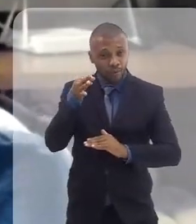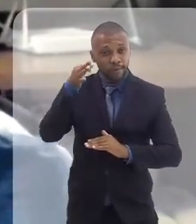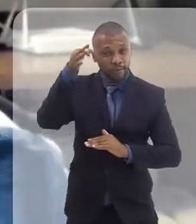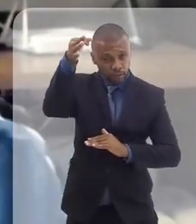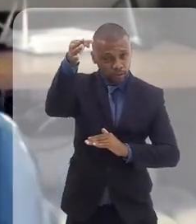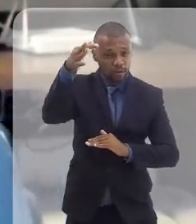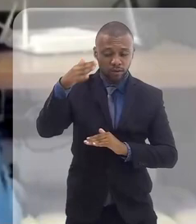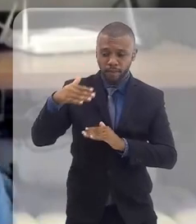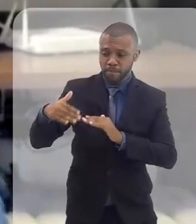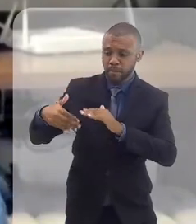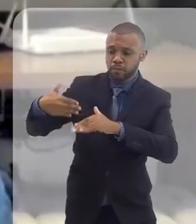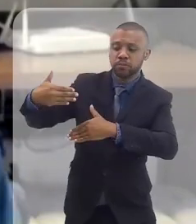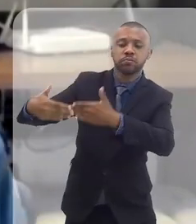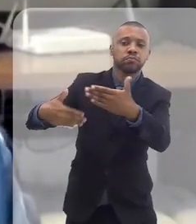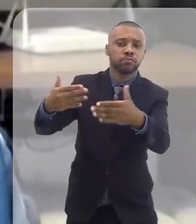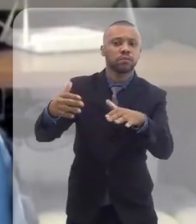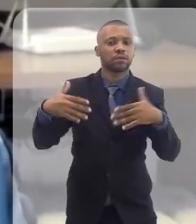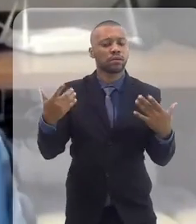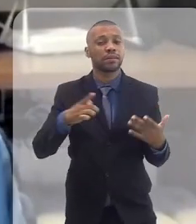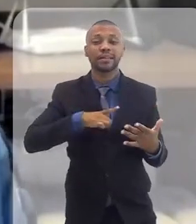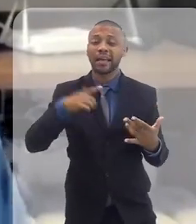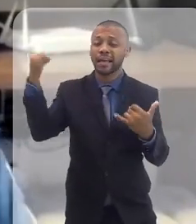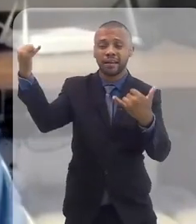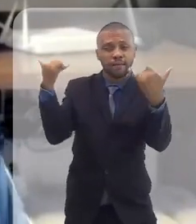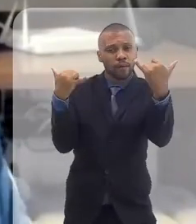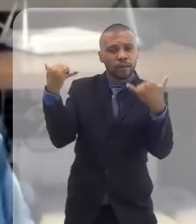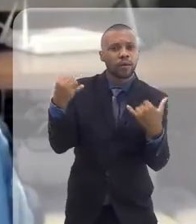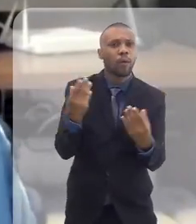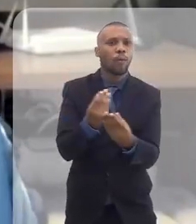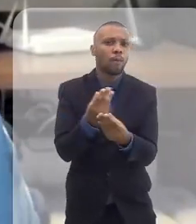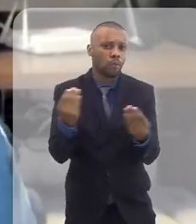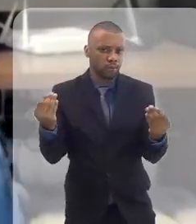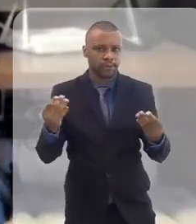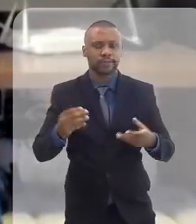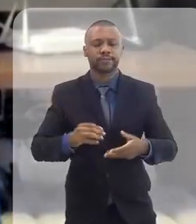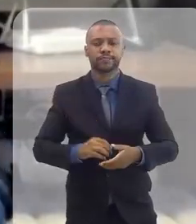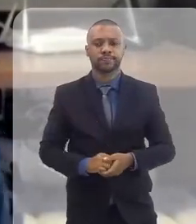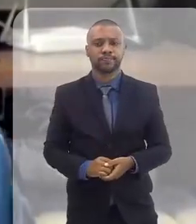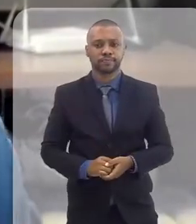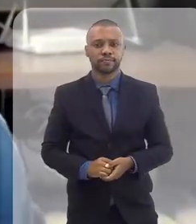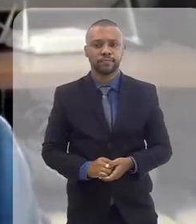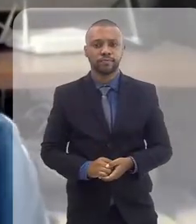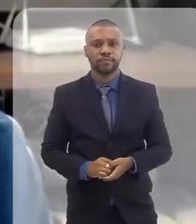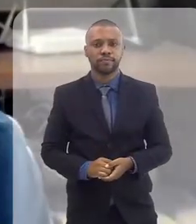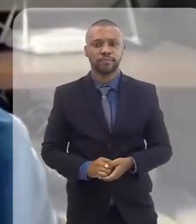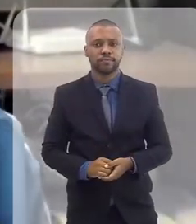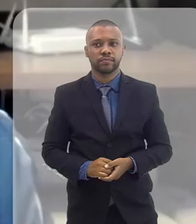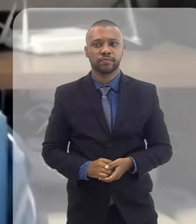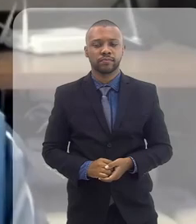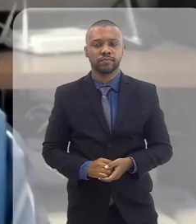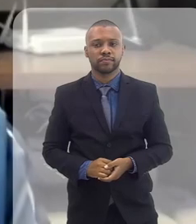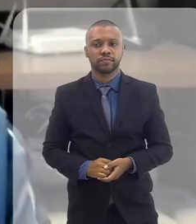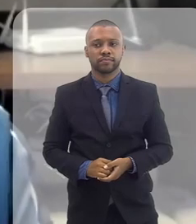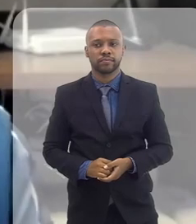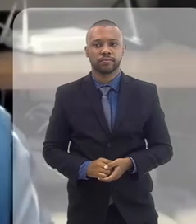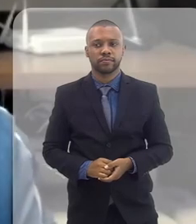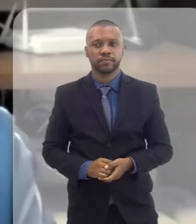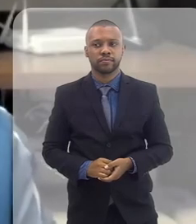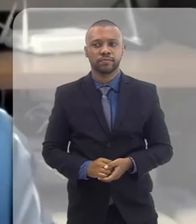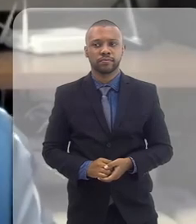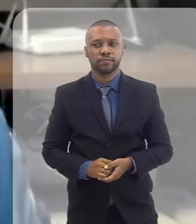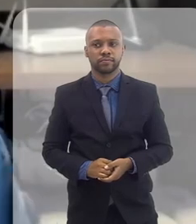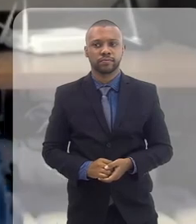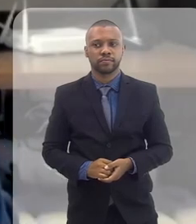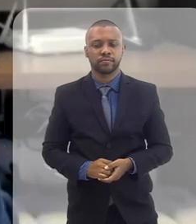amanhã. Então, tem muito dado para quem quer ouvir. Precisa